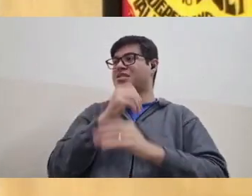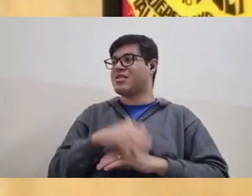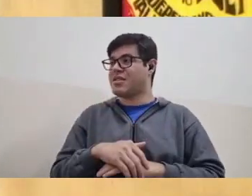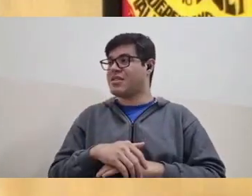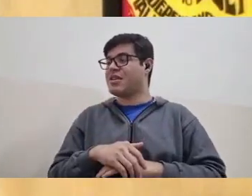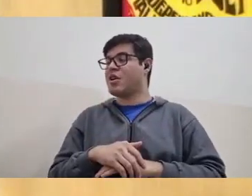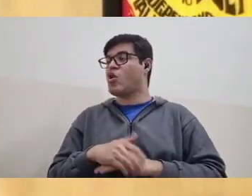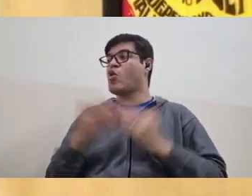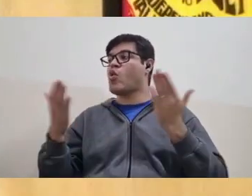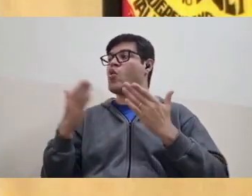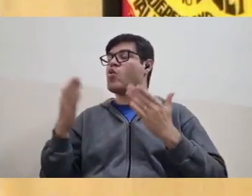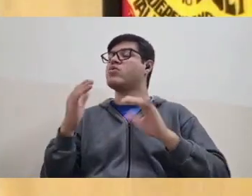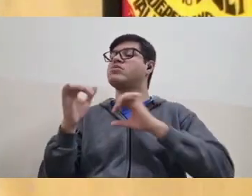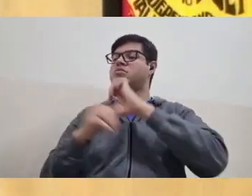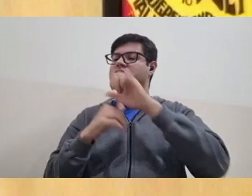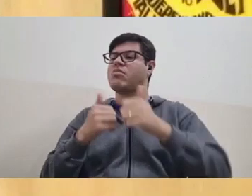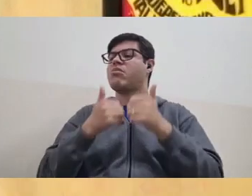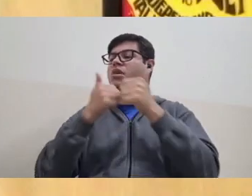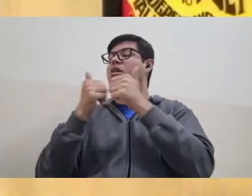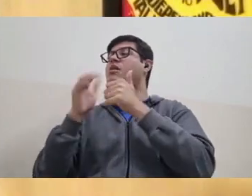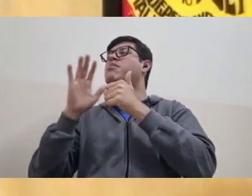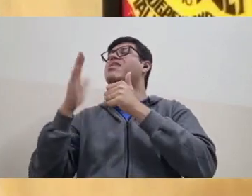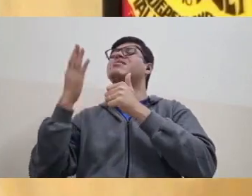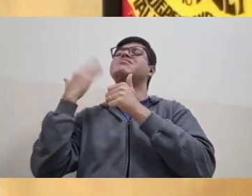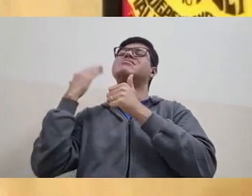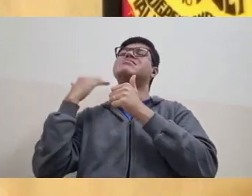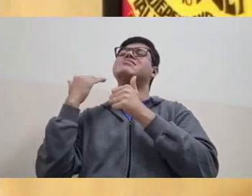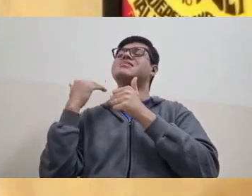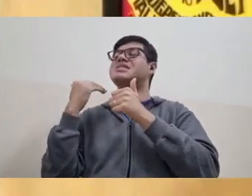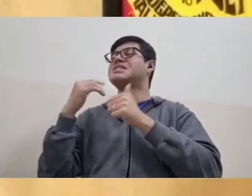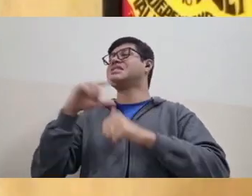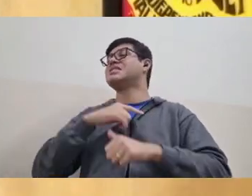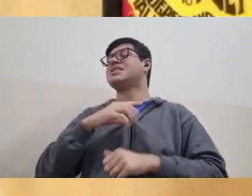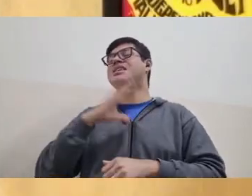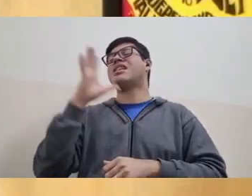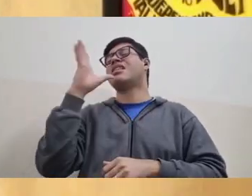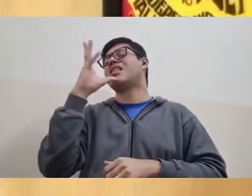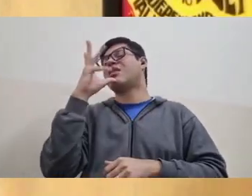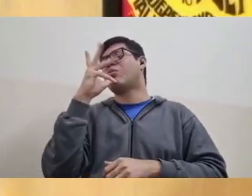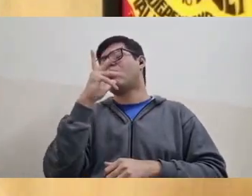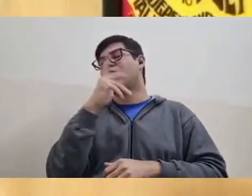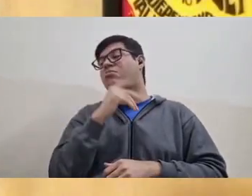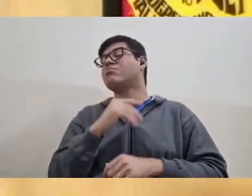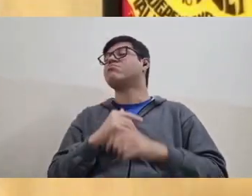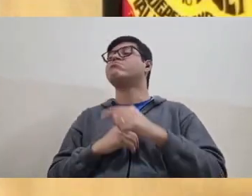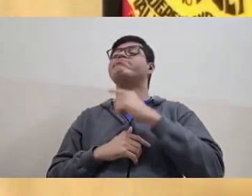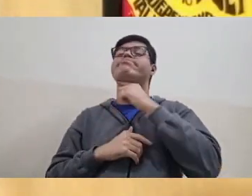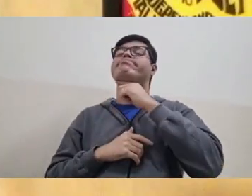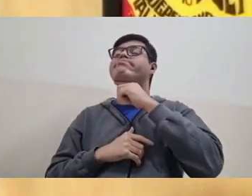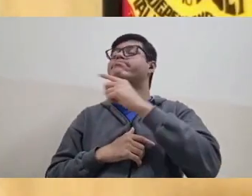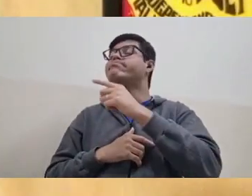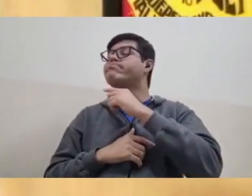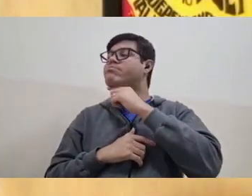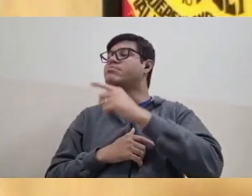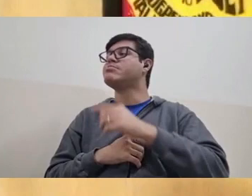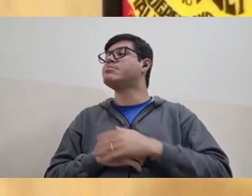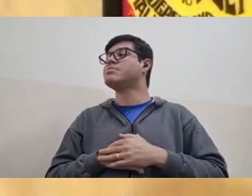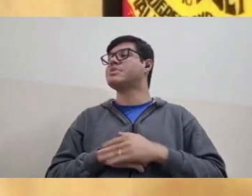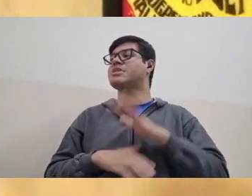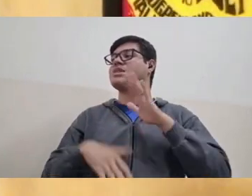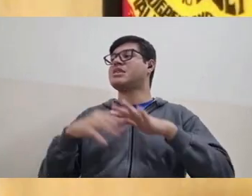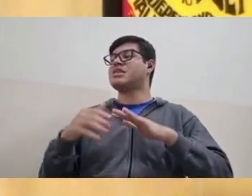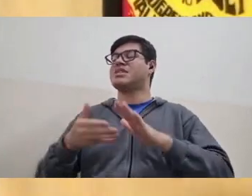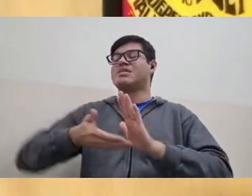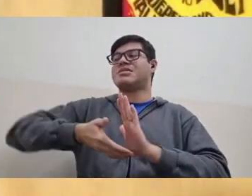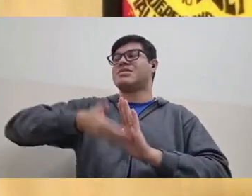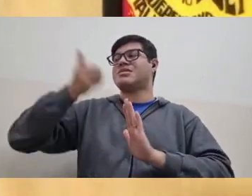Agora está melhorando, mas no passado recente aí, demorava muito para você conseguir, às vezes nem conseguia a supressão